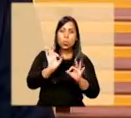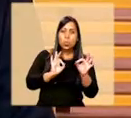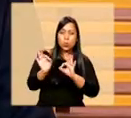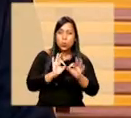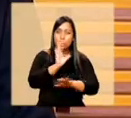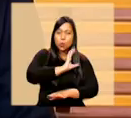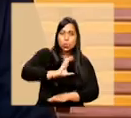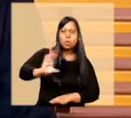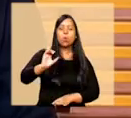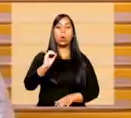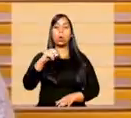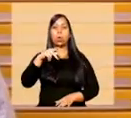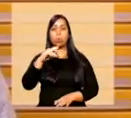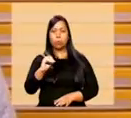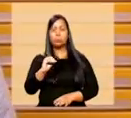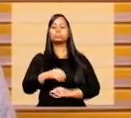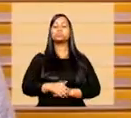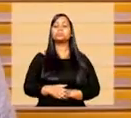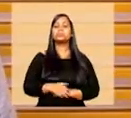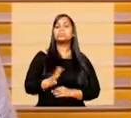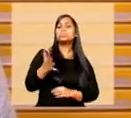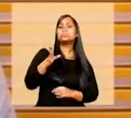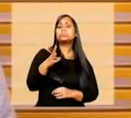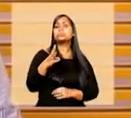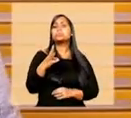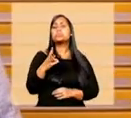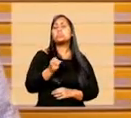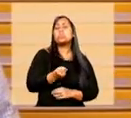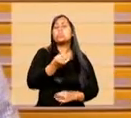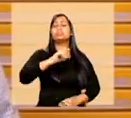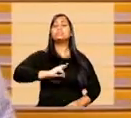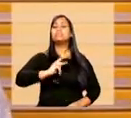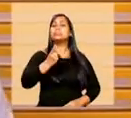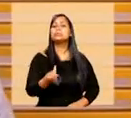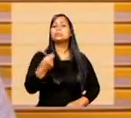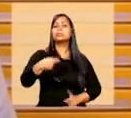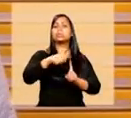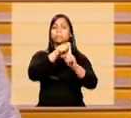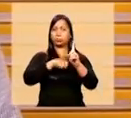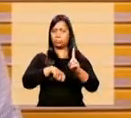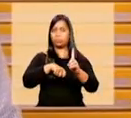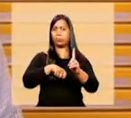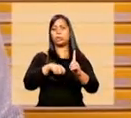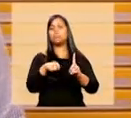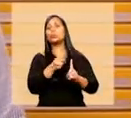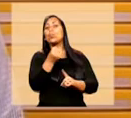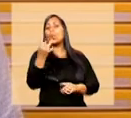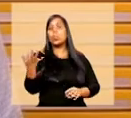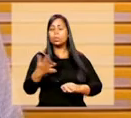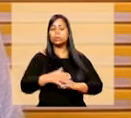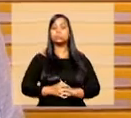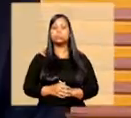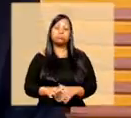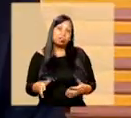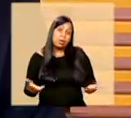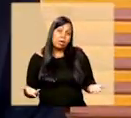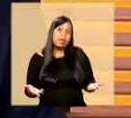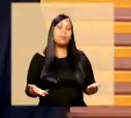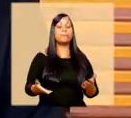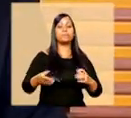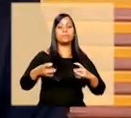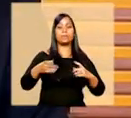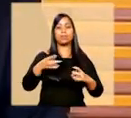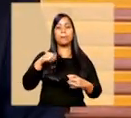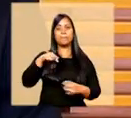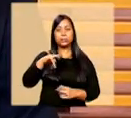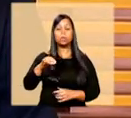de Procura de Órgãos. Ô doutor, em média, quantos são os transplantes realizados aqui por mês na cidade, aqui em São José do Rio Preto?